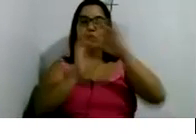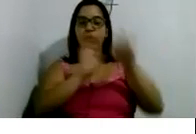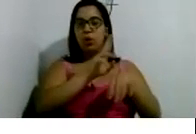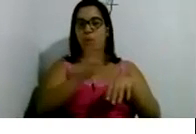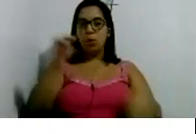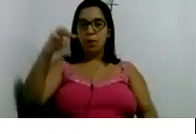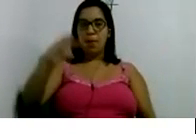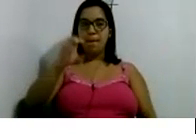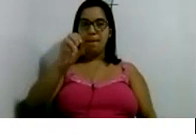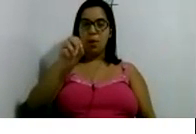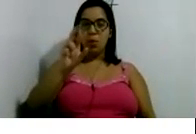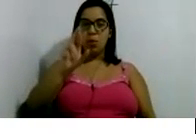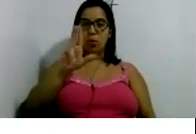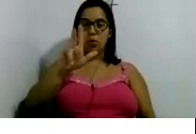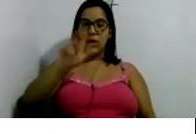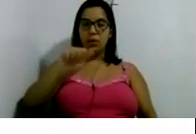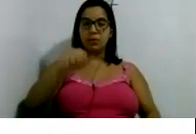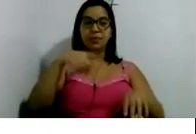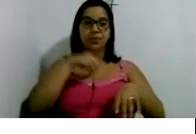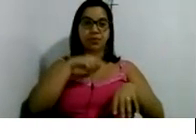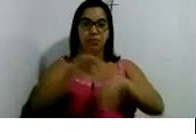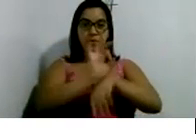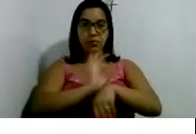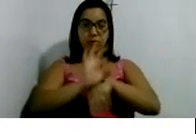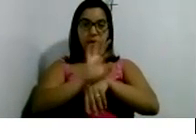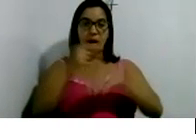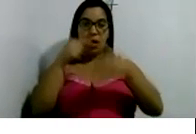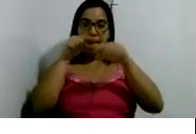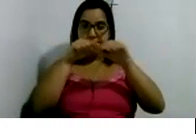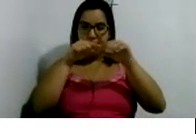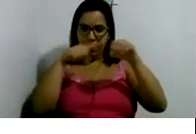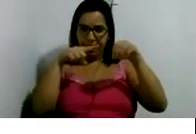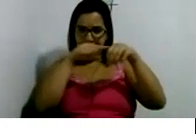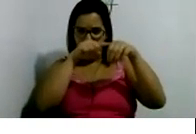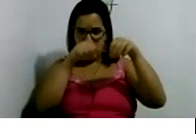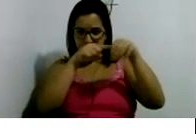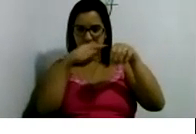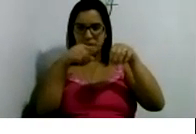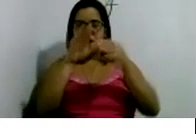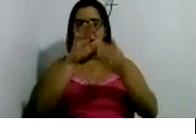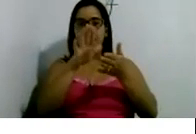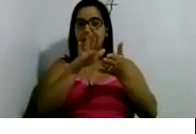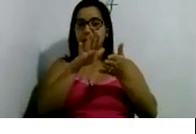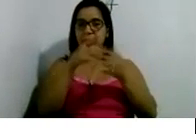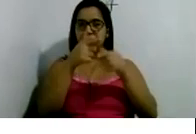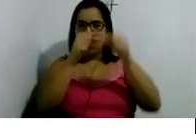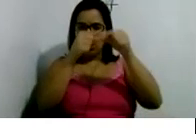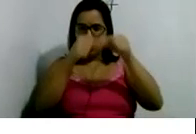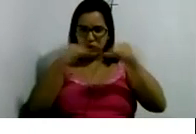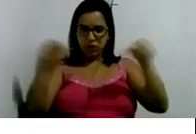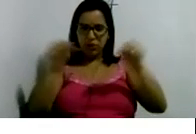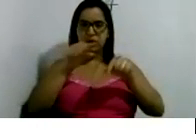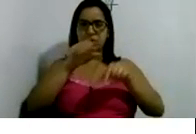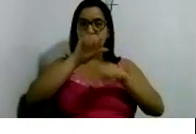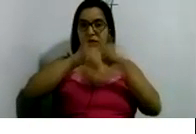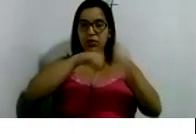mórula, ela tem uma massa celular interna que é composta por blastômeros achatados que formam uma